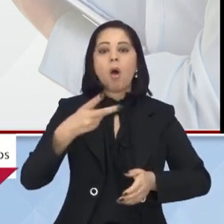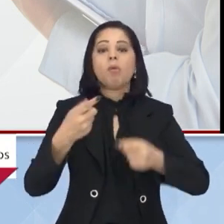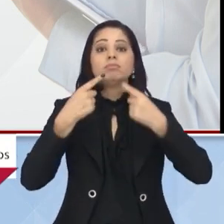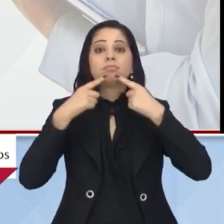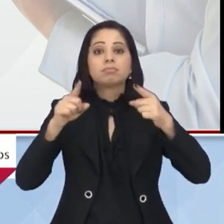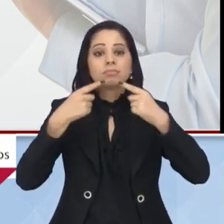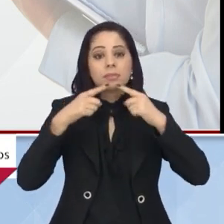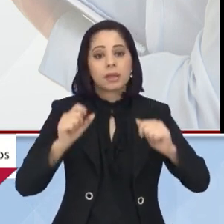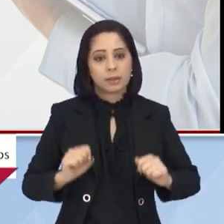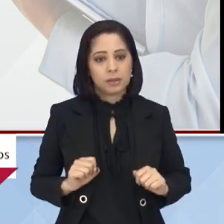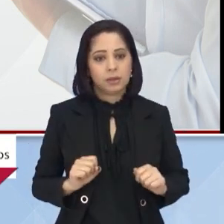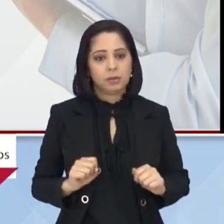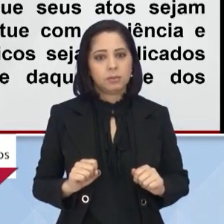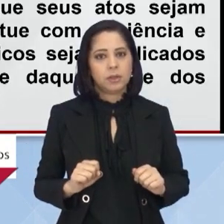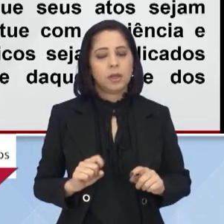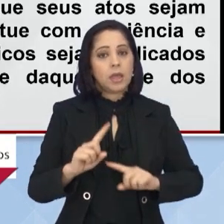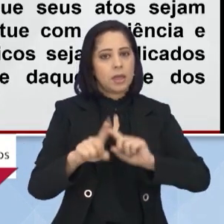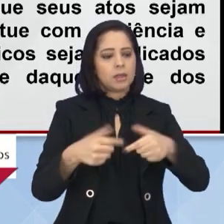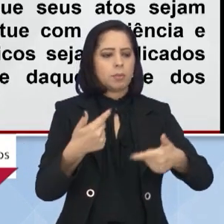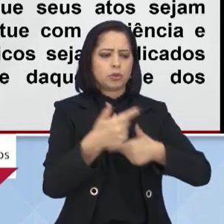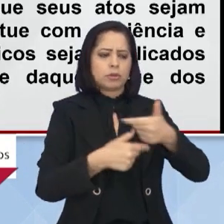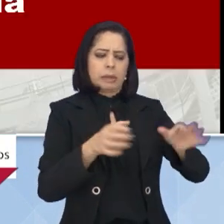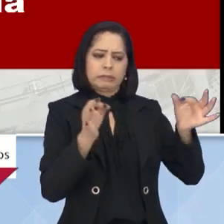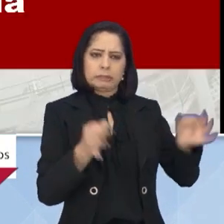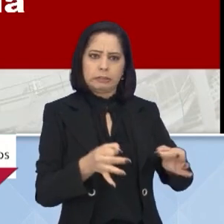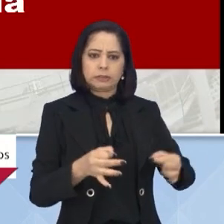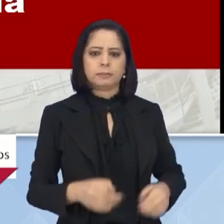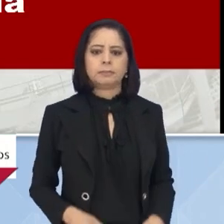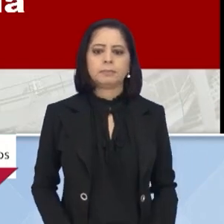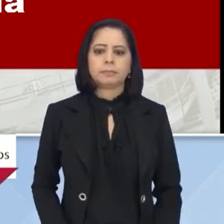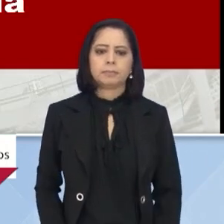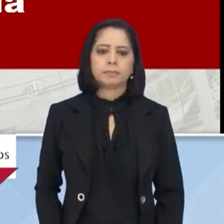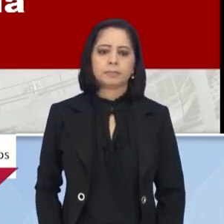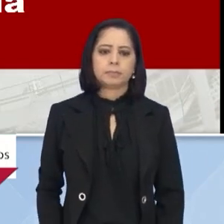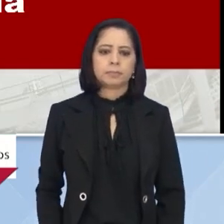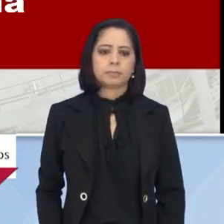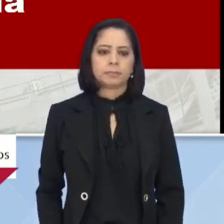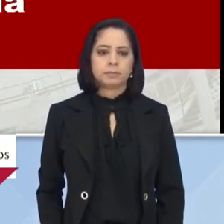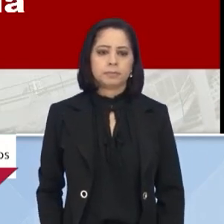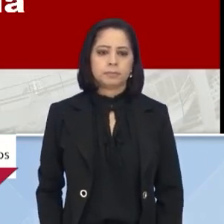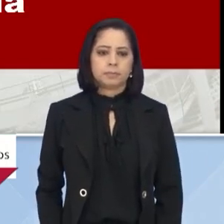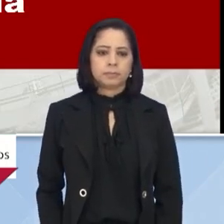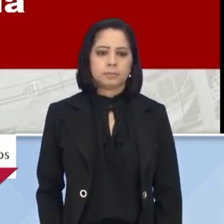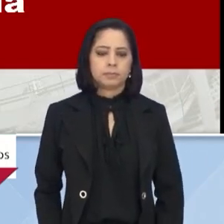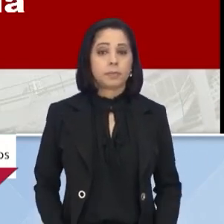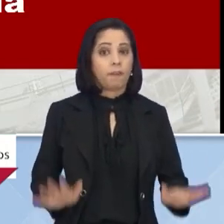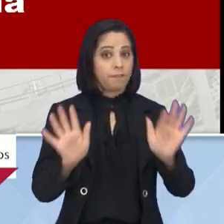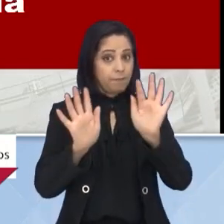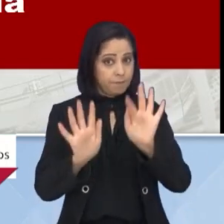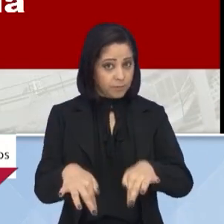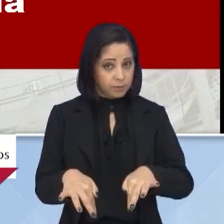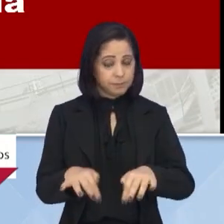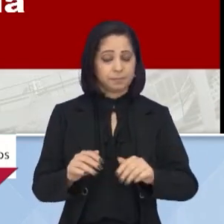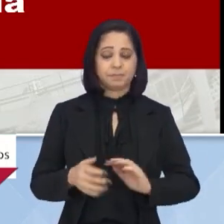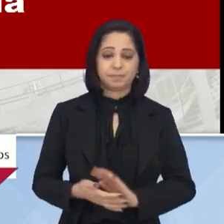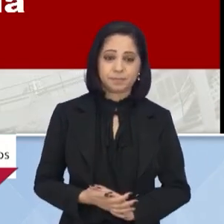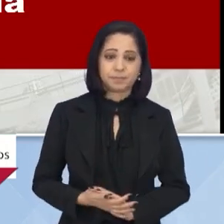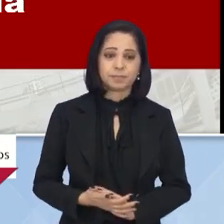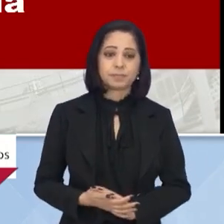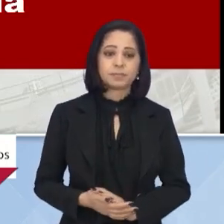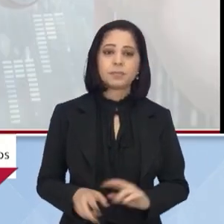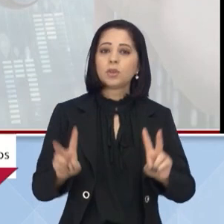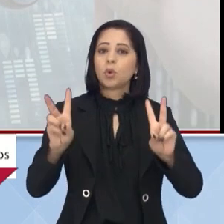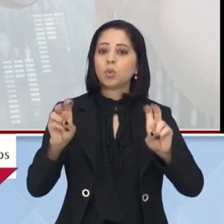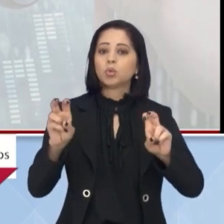serviço para garantir que o serviço seja prestado da forma correta por fim para fechar vou falar um